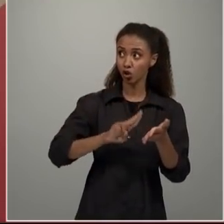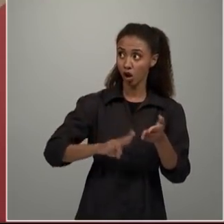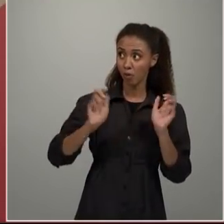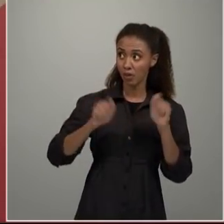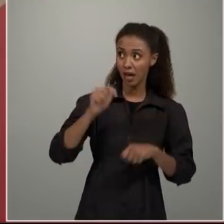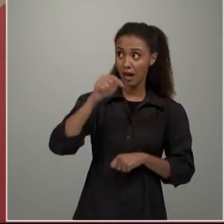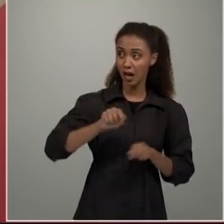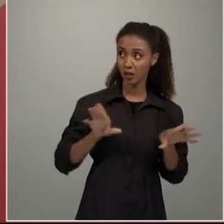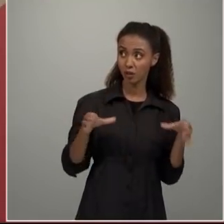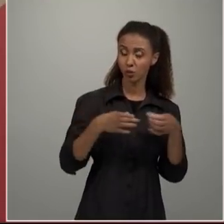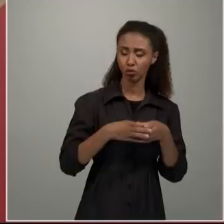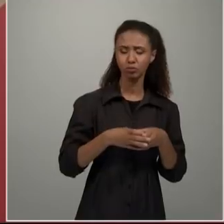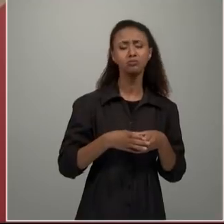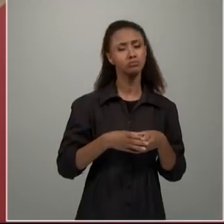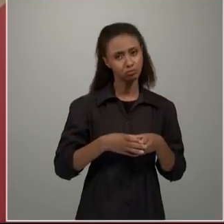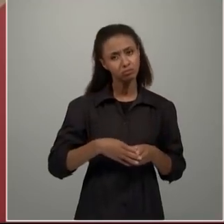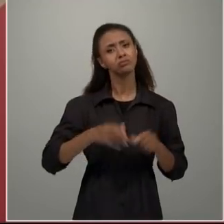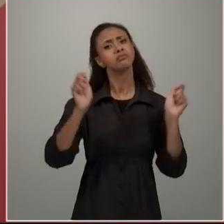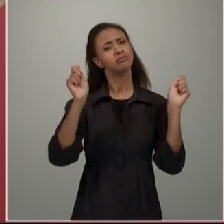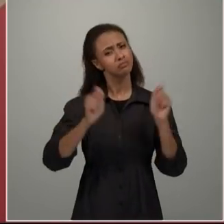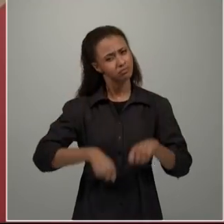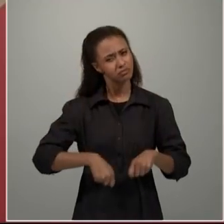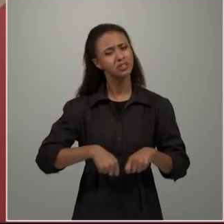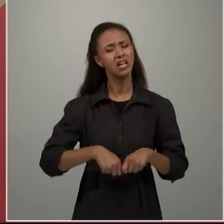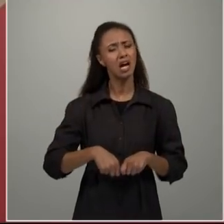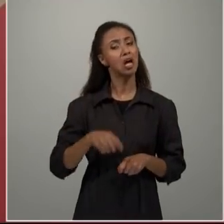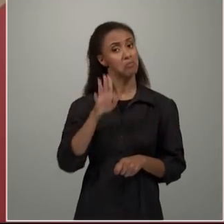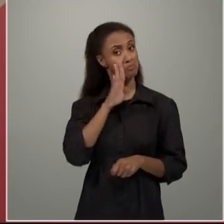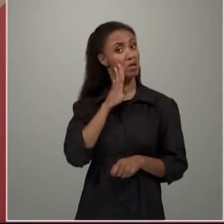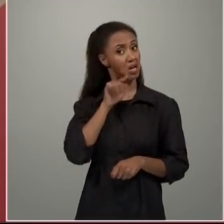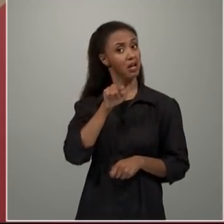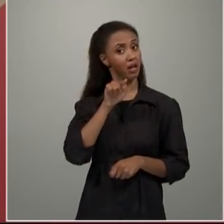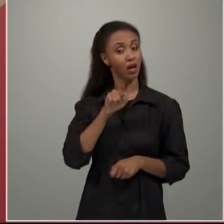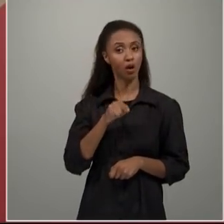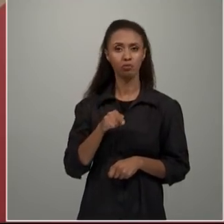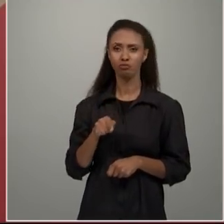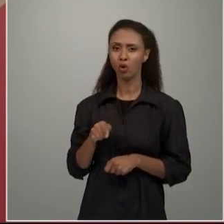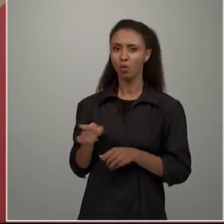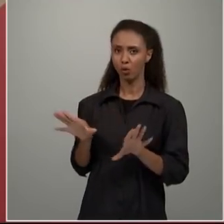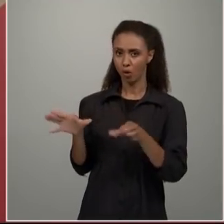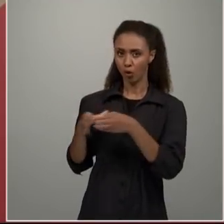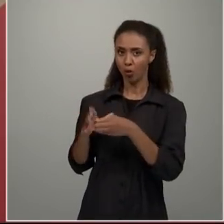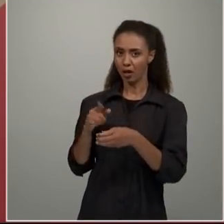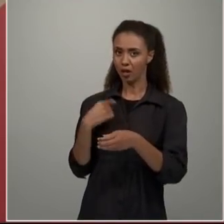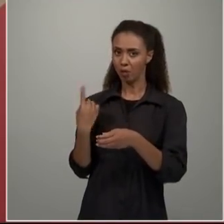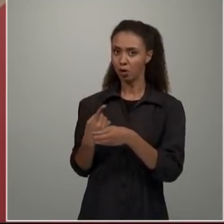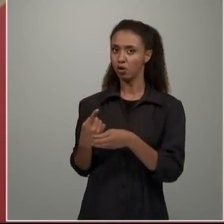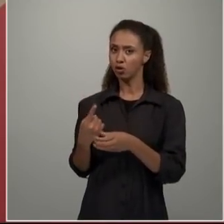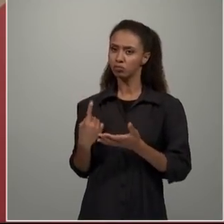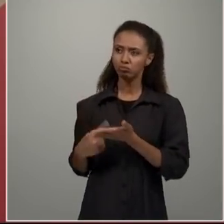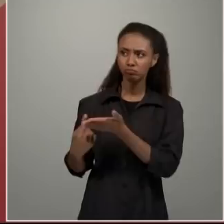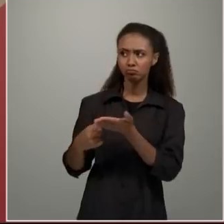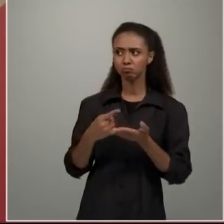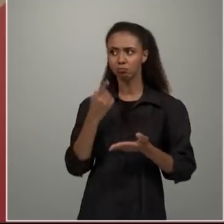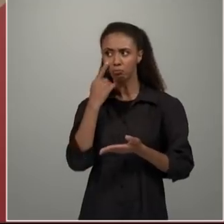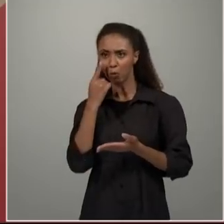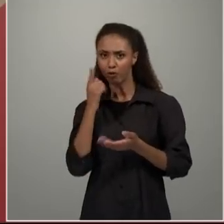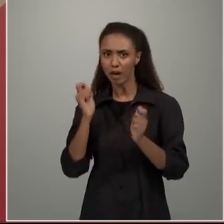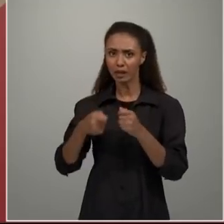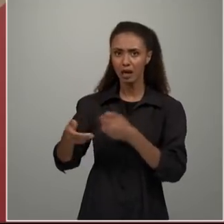fim tá eu acho que é bem legal eu vou conversar com a equipe na verdade a gente tem problema do fórum é que ele vai caminhar agora